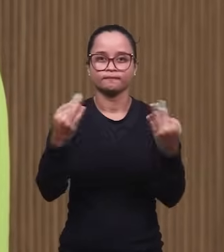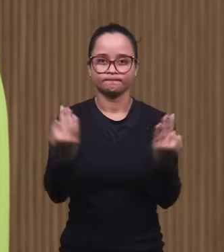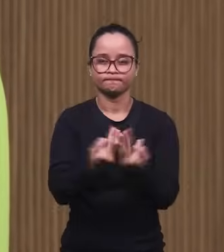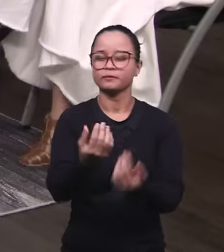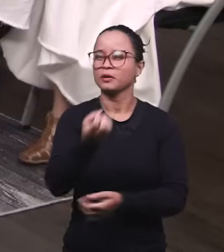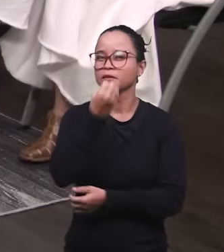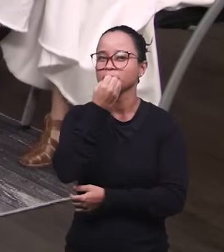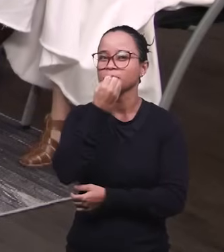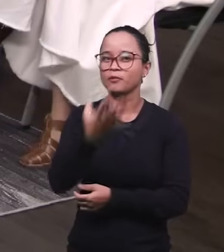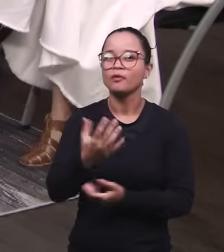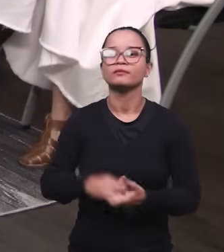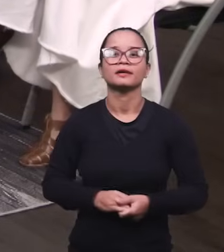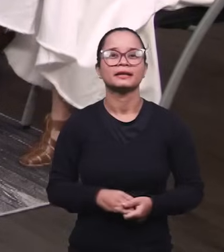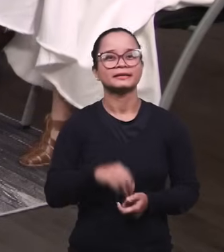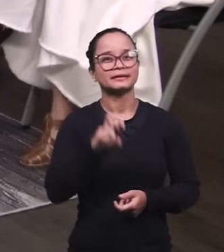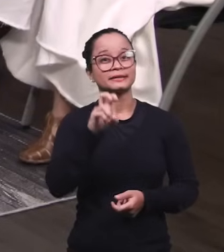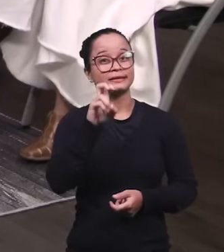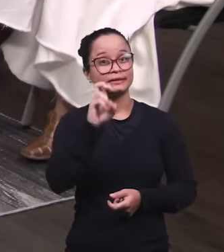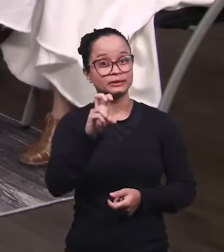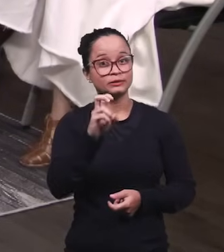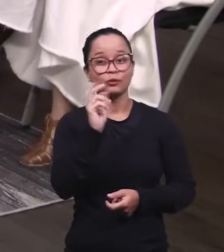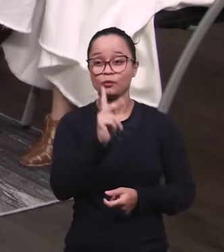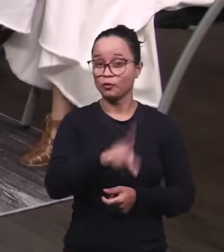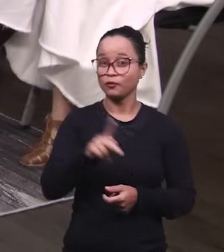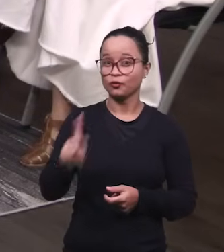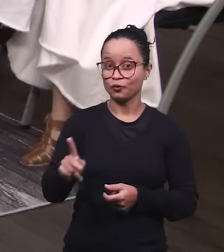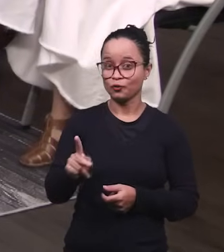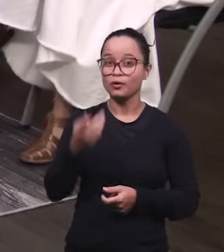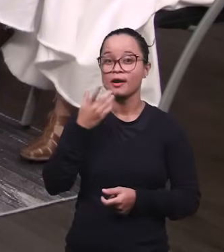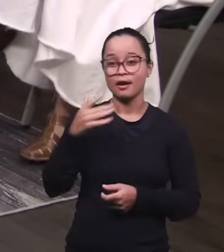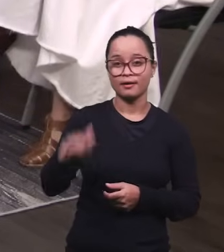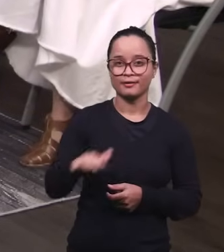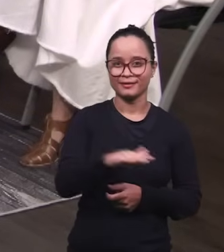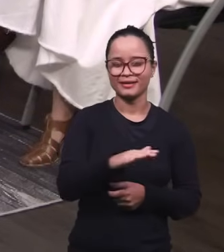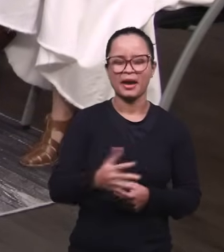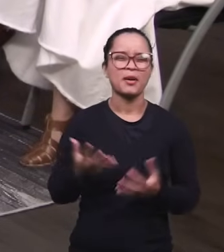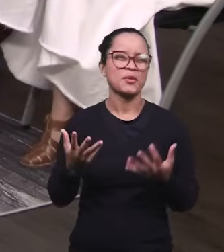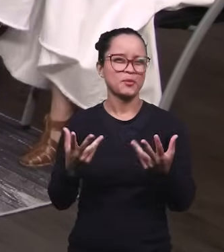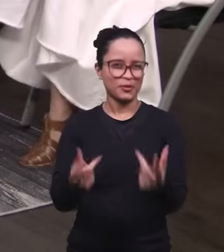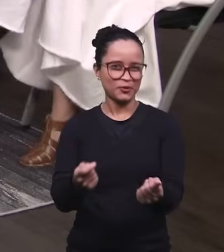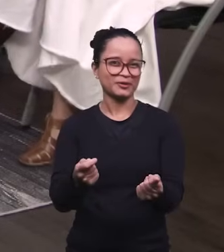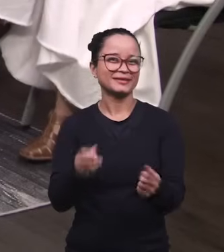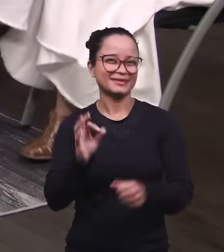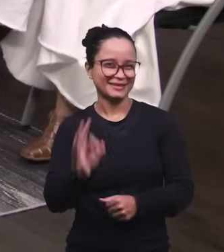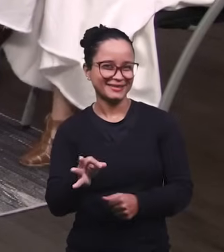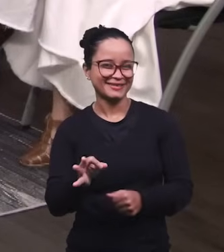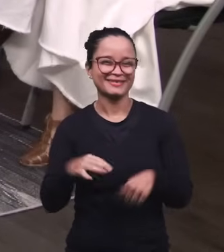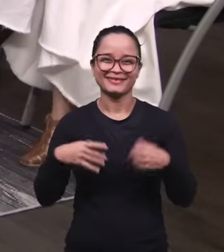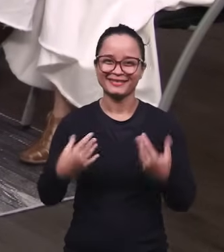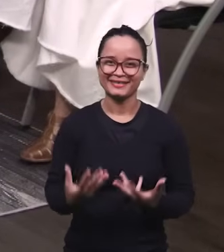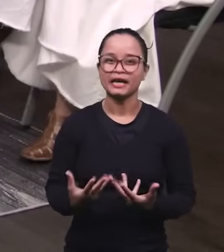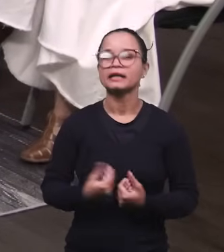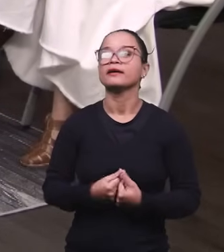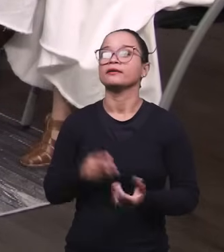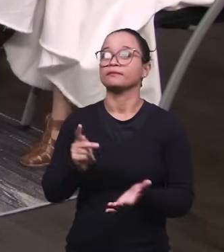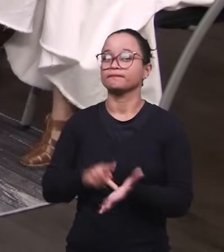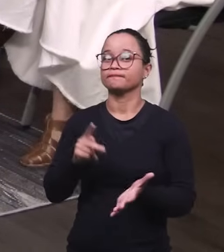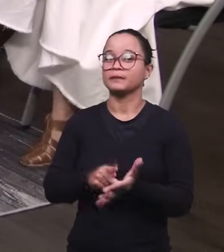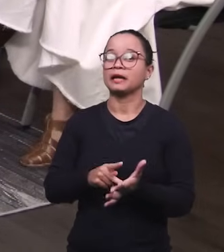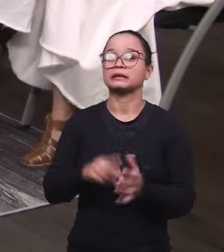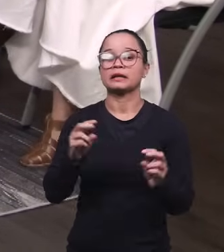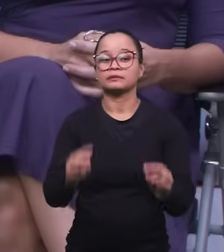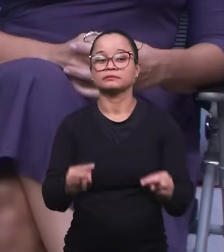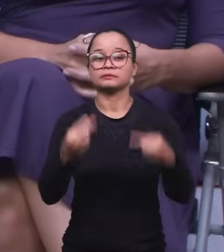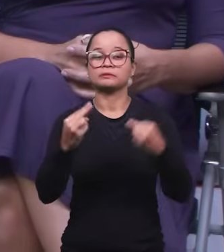famílias. Que bom. 5 professoras, né? 5 professoras de crianças. Que coisa maravilhosa. Verdade. E quem nos